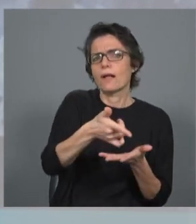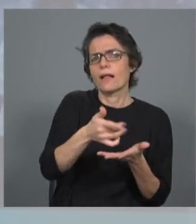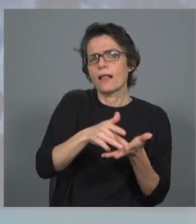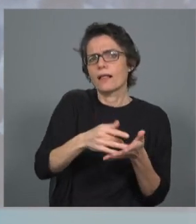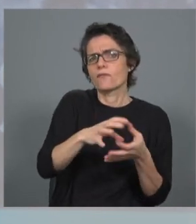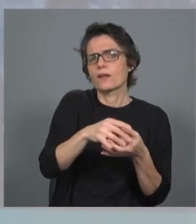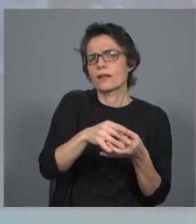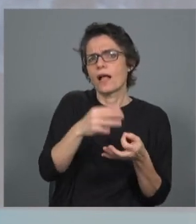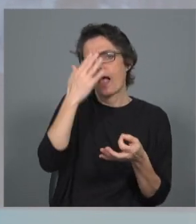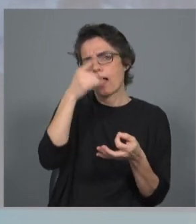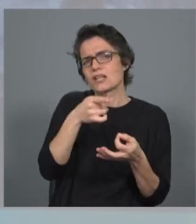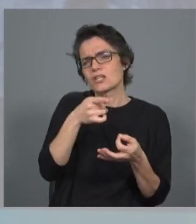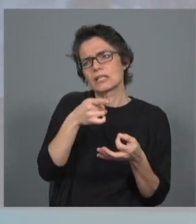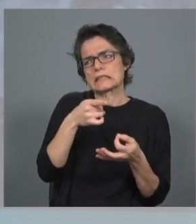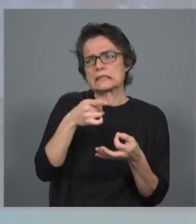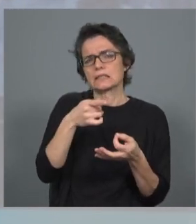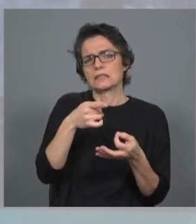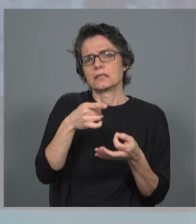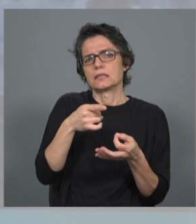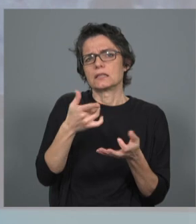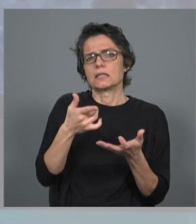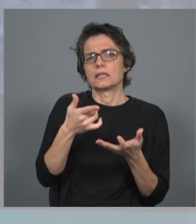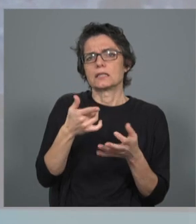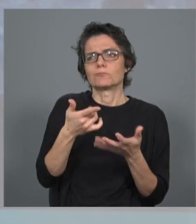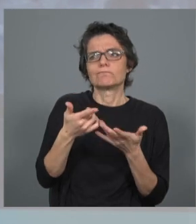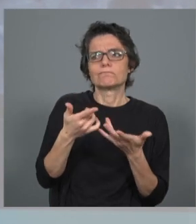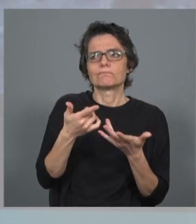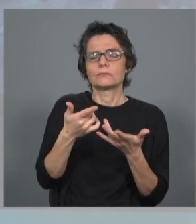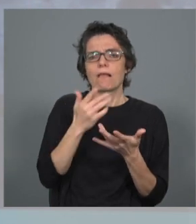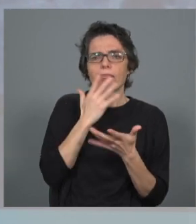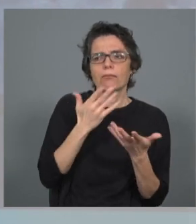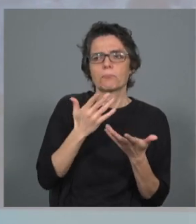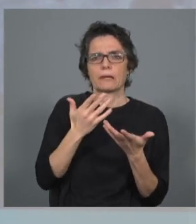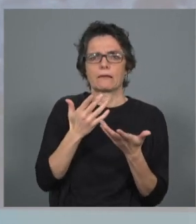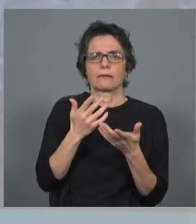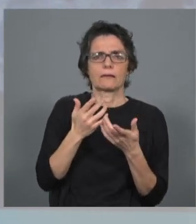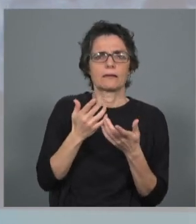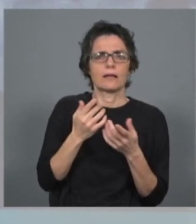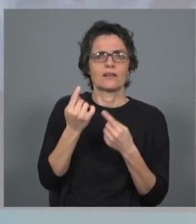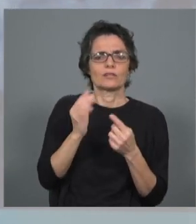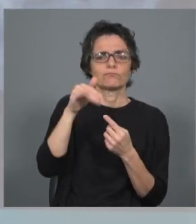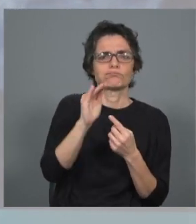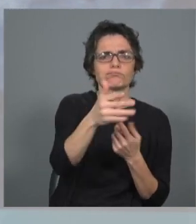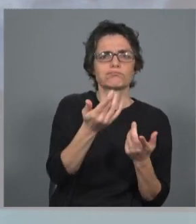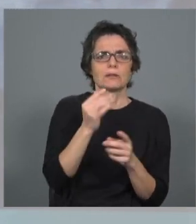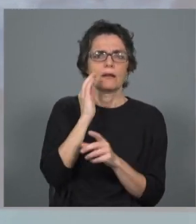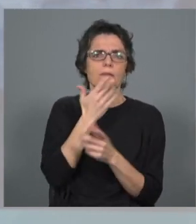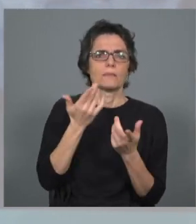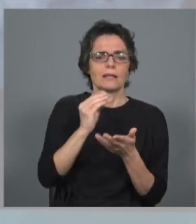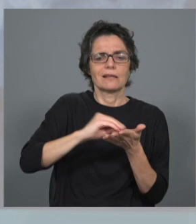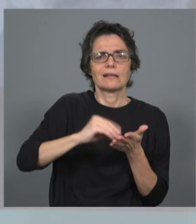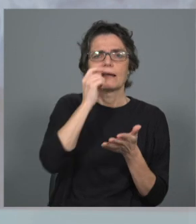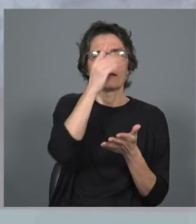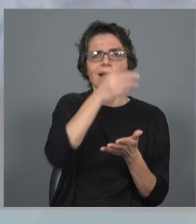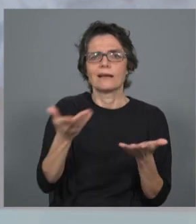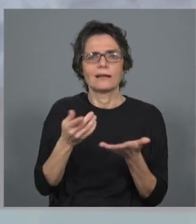que está mais refém das leis da oferta e da procura, da popularidade de autores e de títulos,